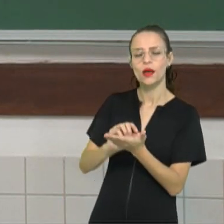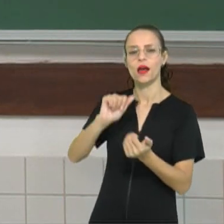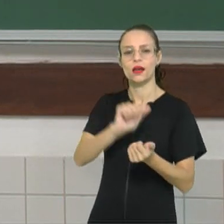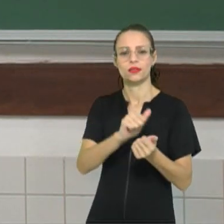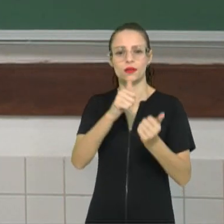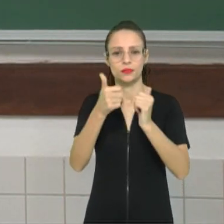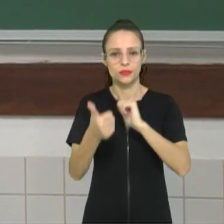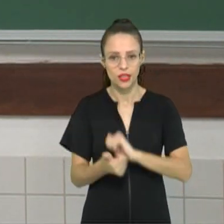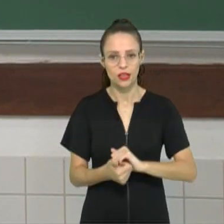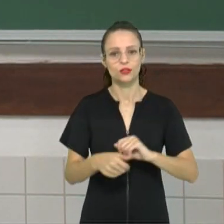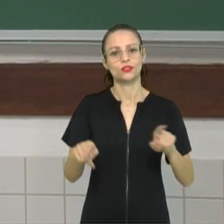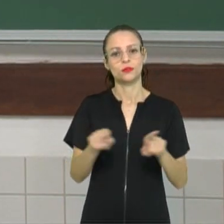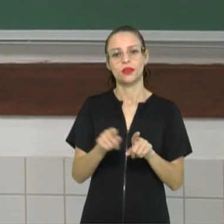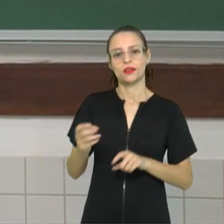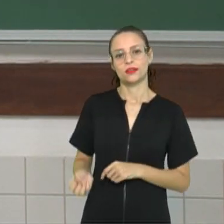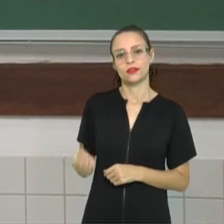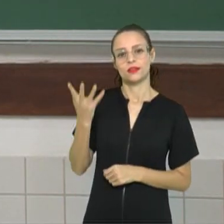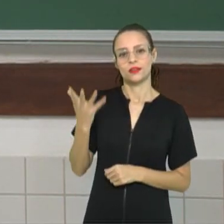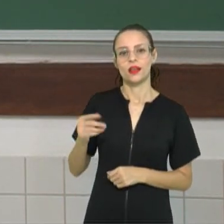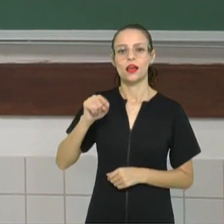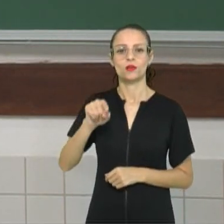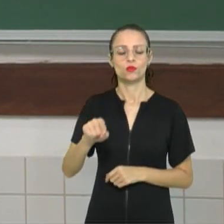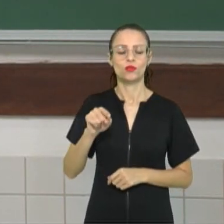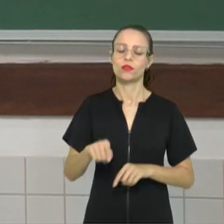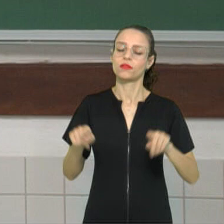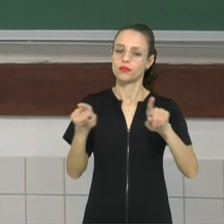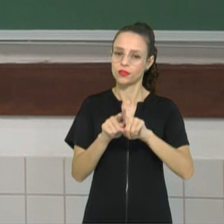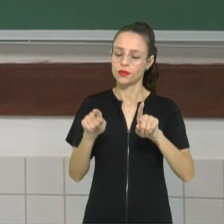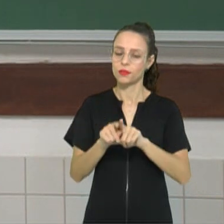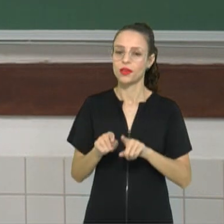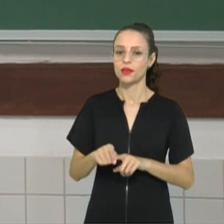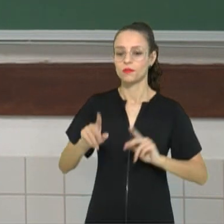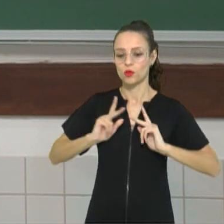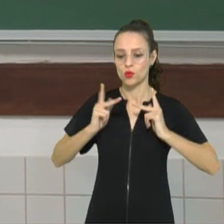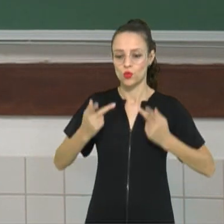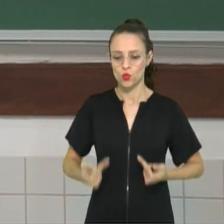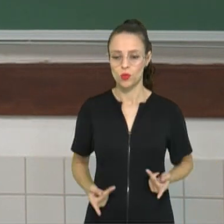Foram criados, né? Também para o homem, né? Então